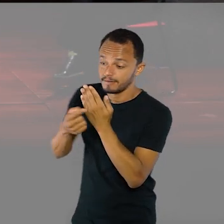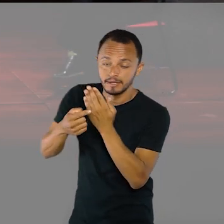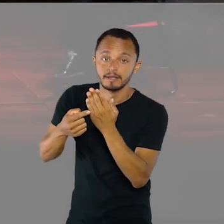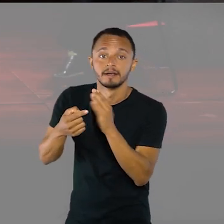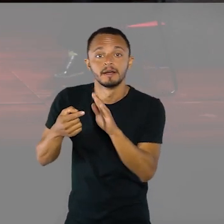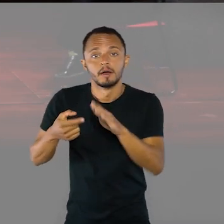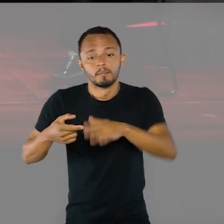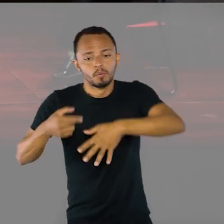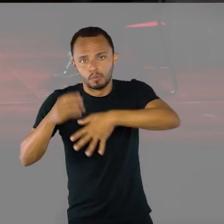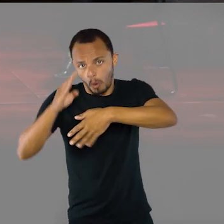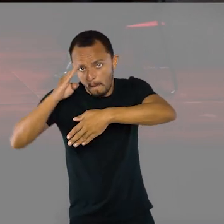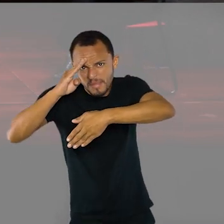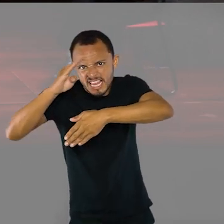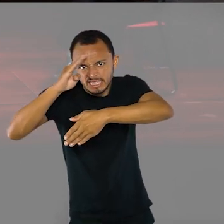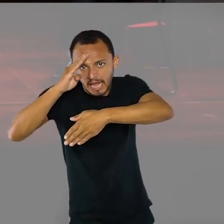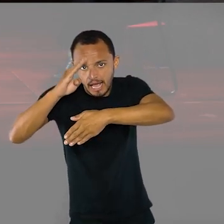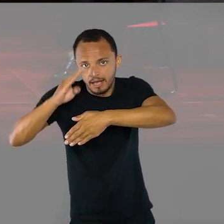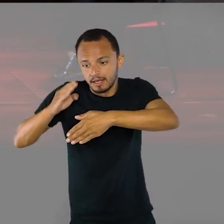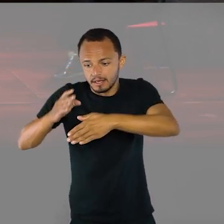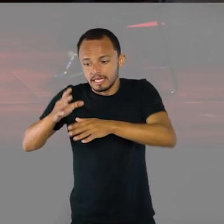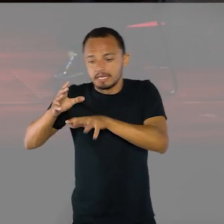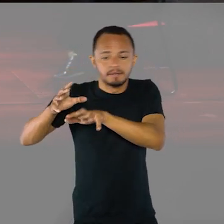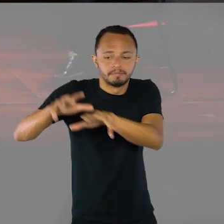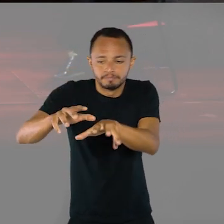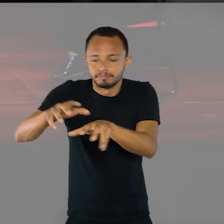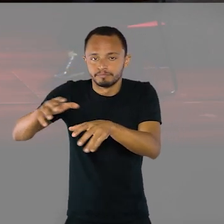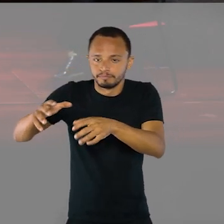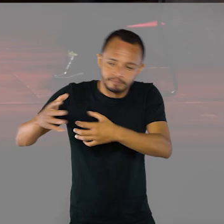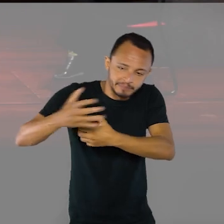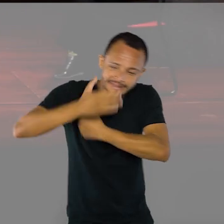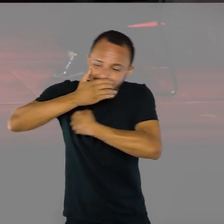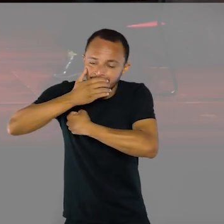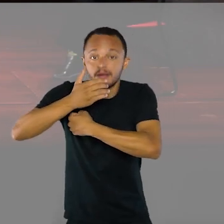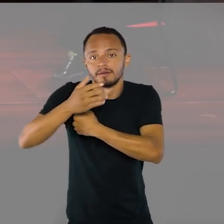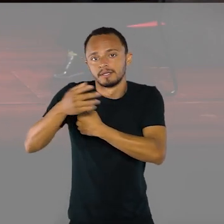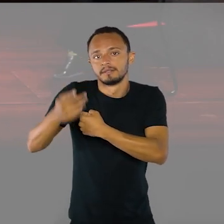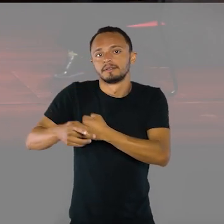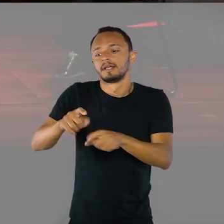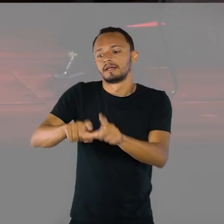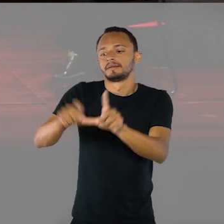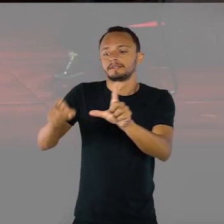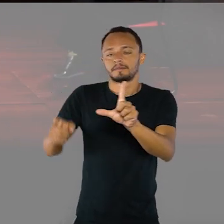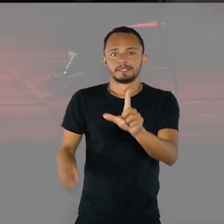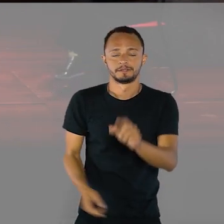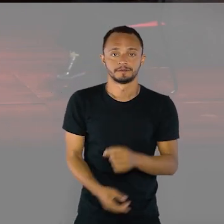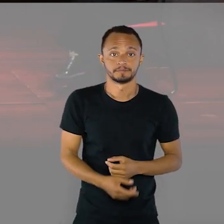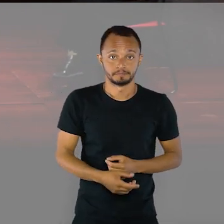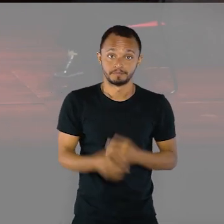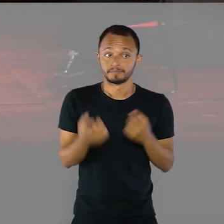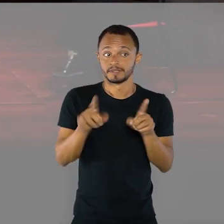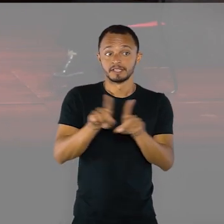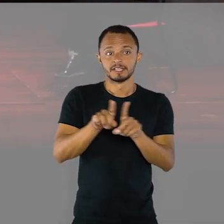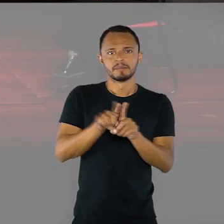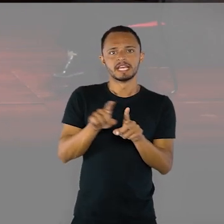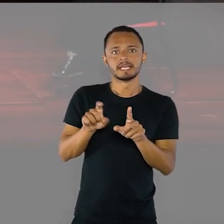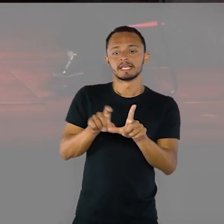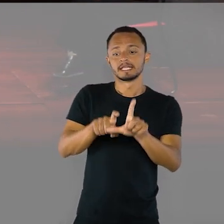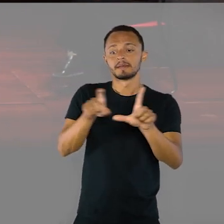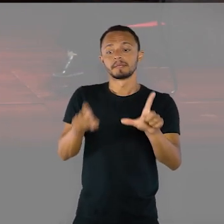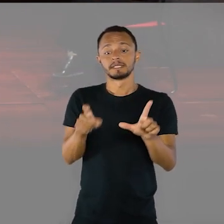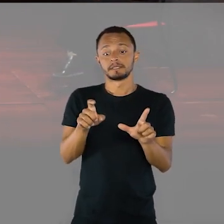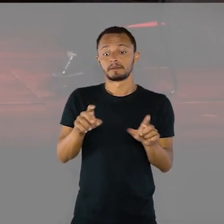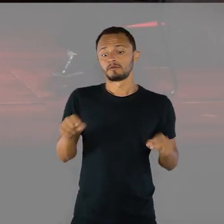de fundo, né? Uma espécie de referência irrefutável à independência, quando não é. E mais